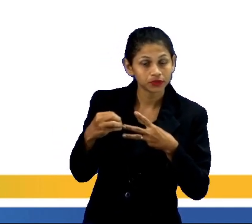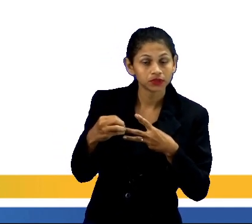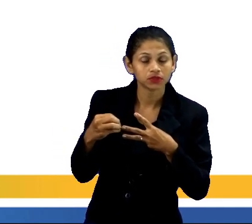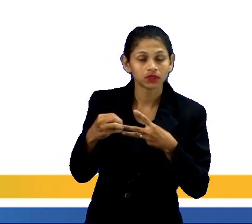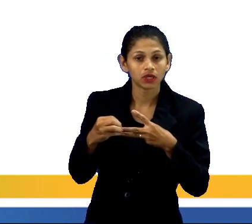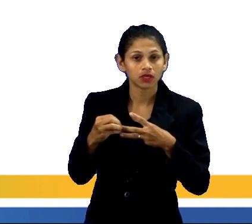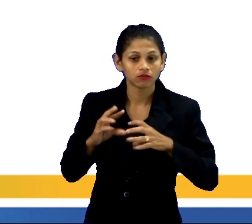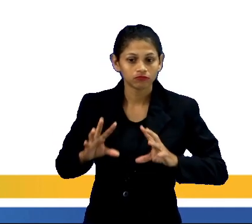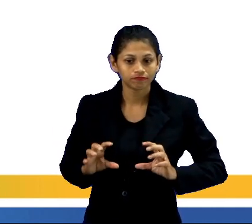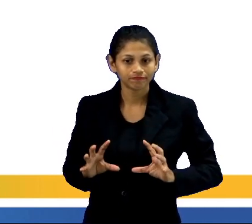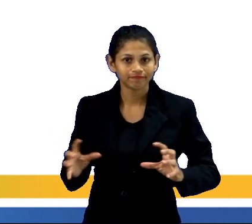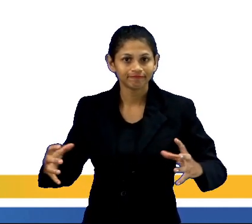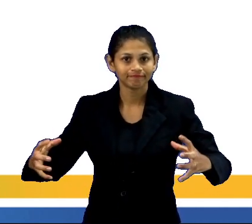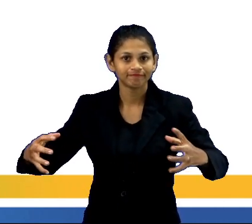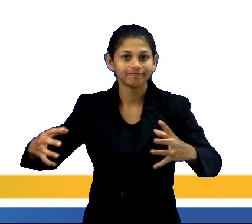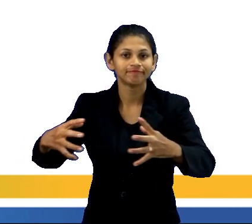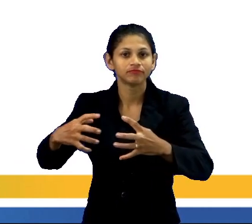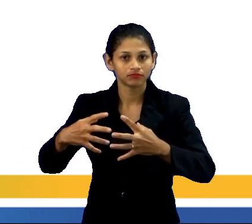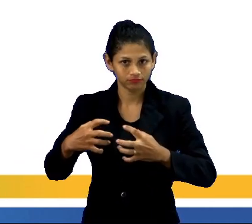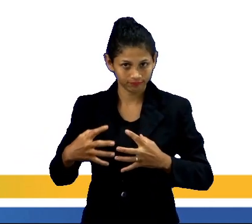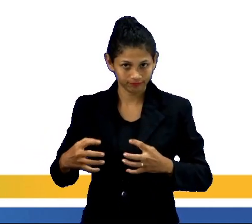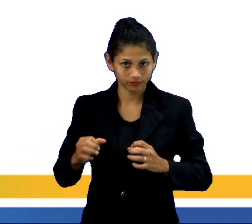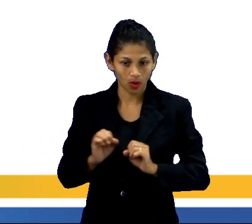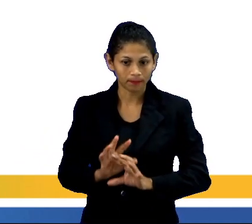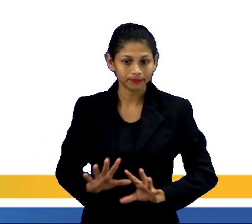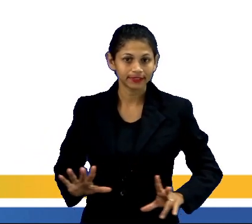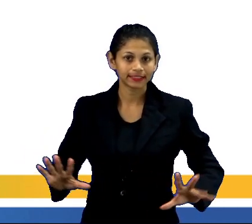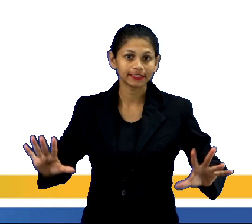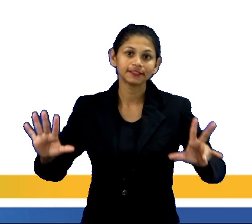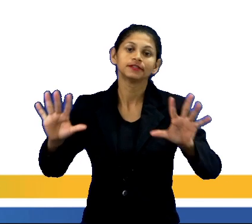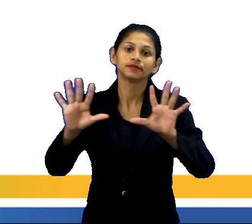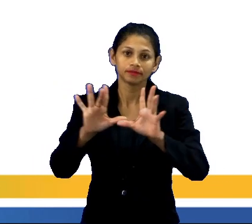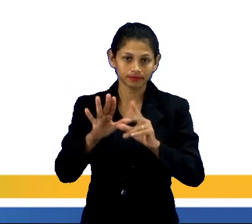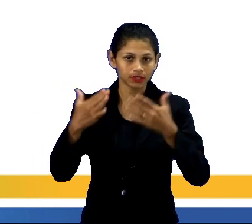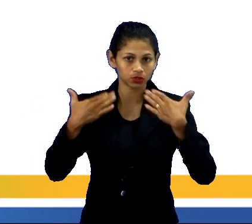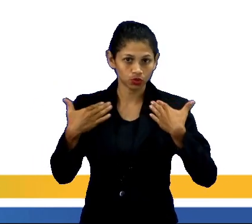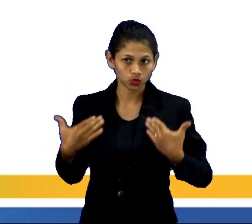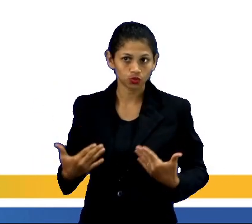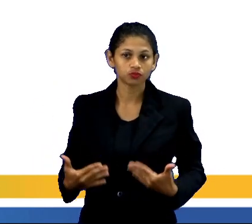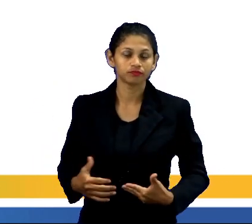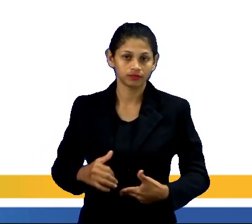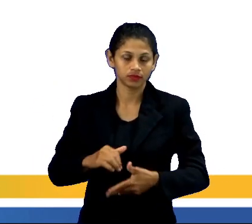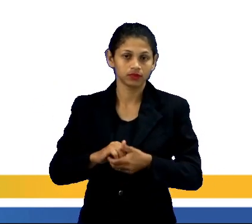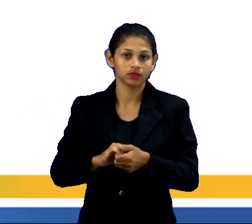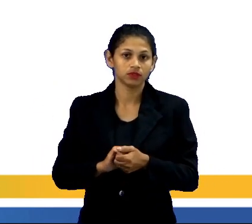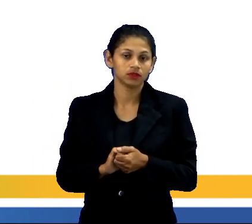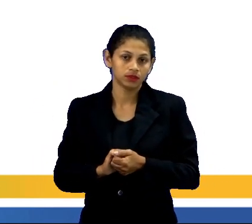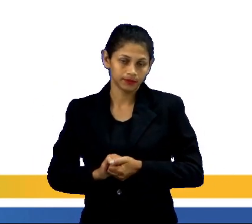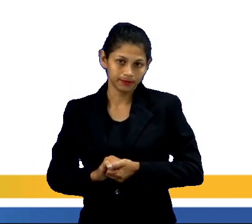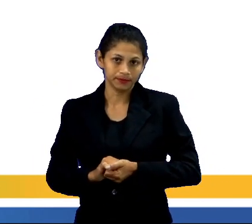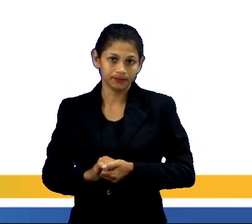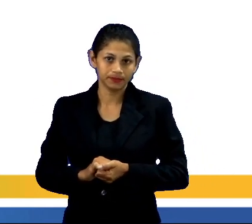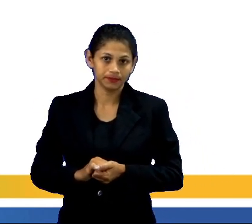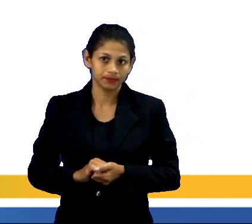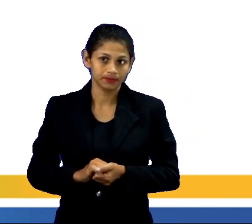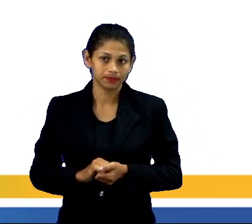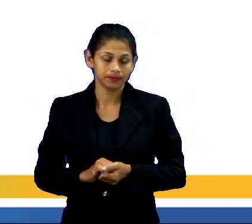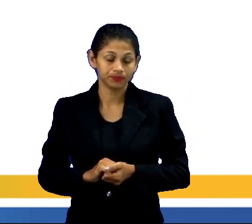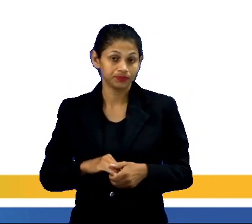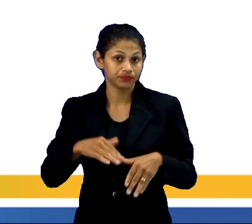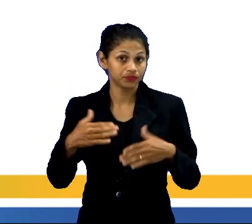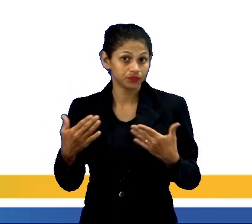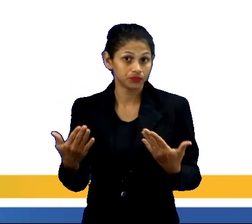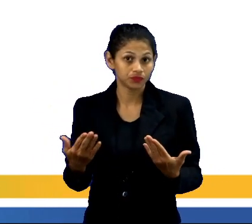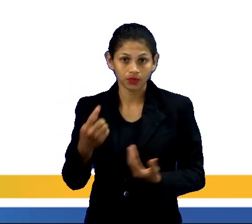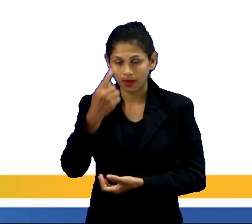e órgãos, podendo espalhar-se, que a gente chama de metástase, para outras regiões ali do nosso corpo. Então, como